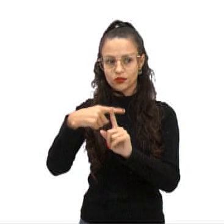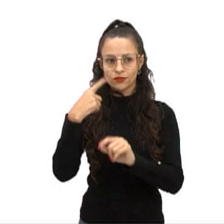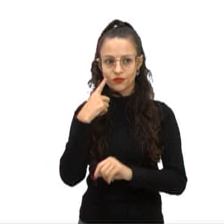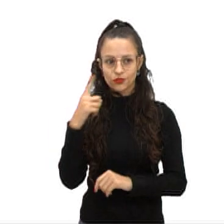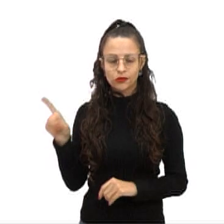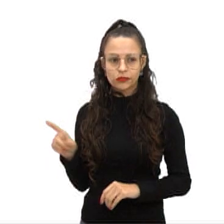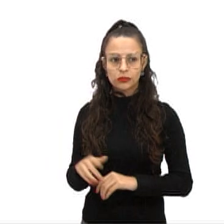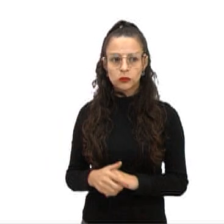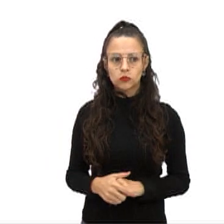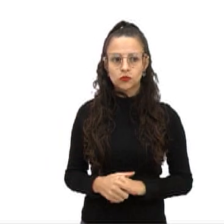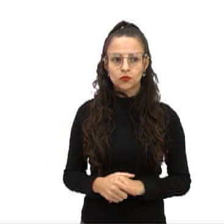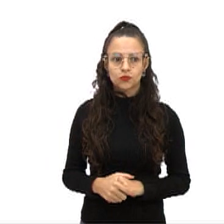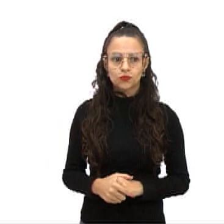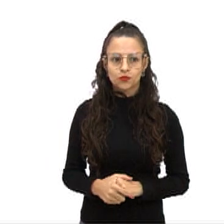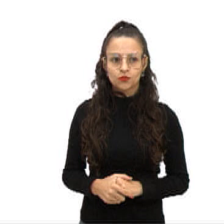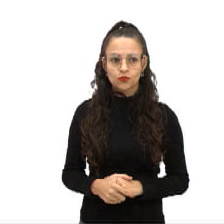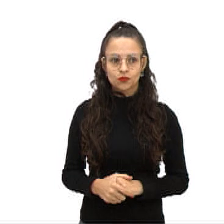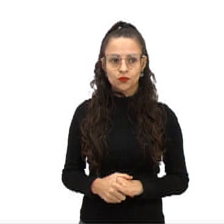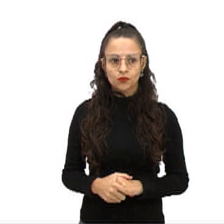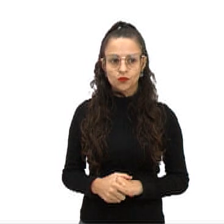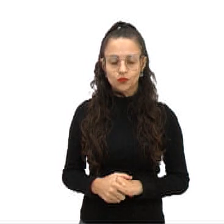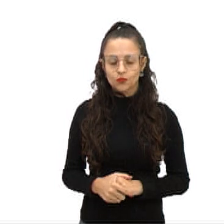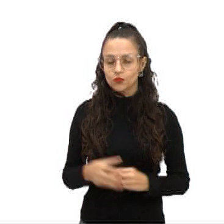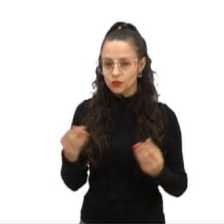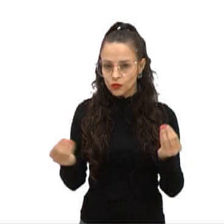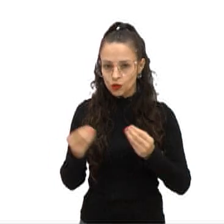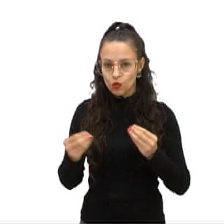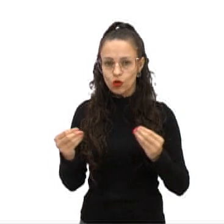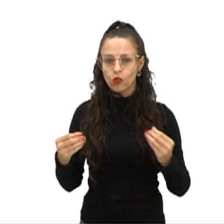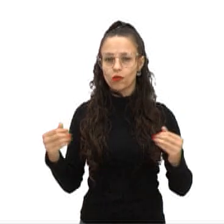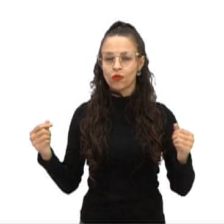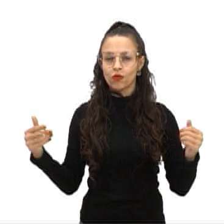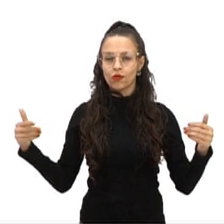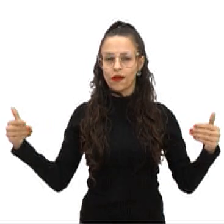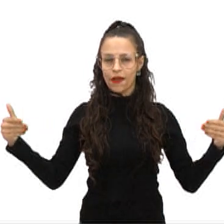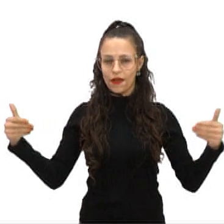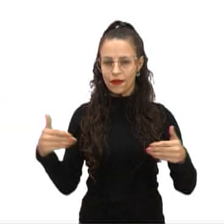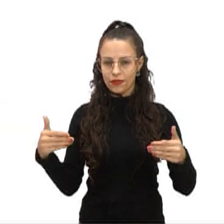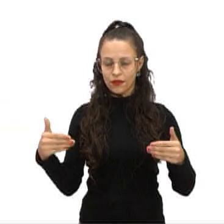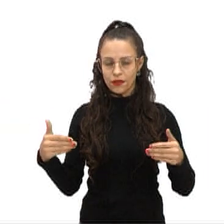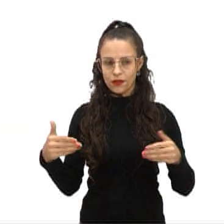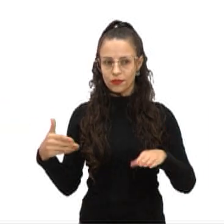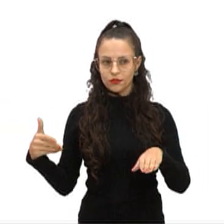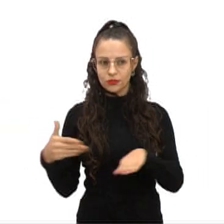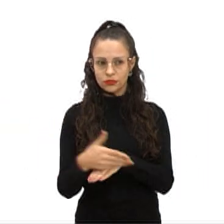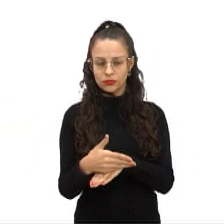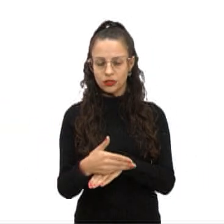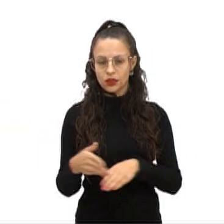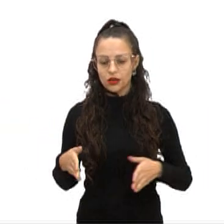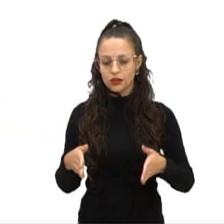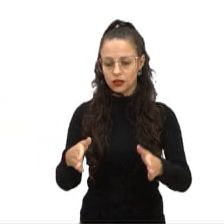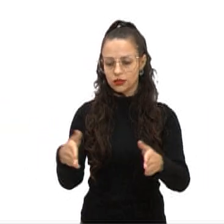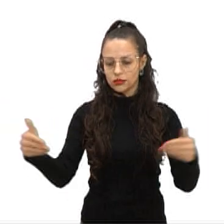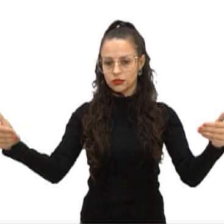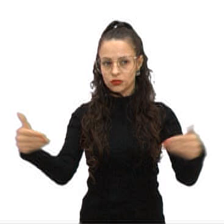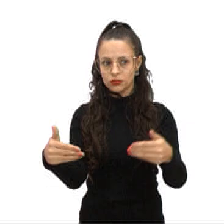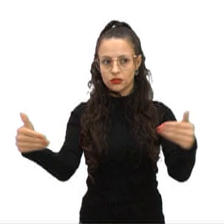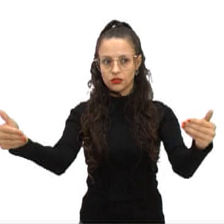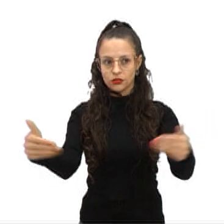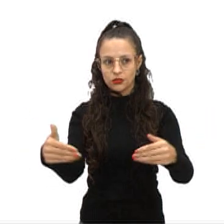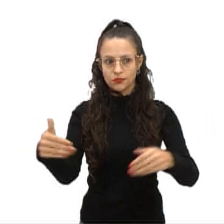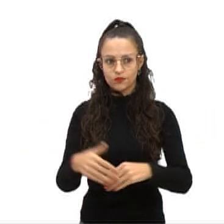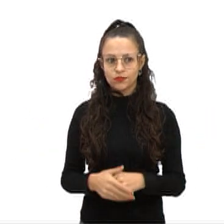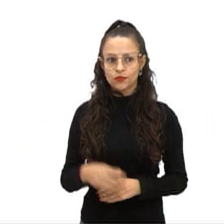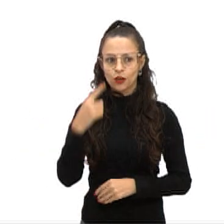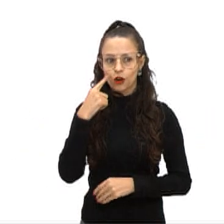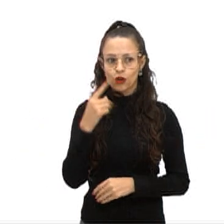né, toda essa concepção. Aqui o mapa, né, as entradas laterais que se tem aqui, né, o cruzeiro, que a gente chama isso aqui de